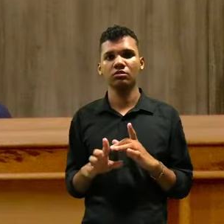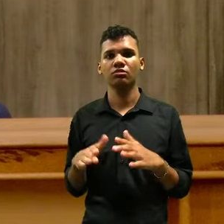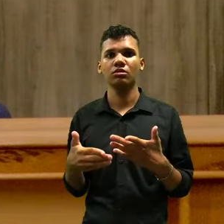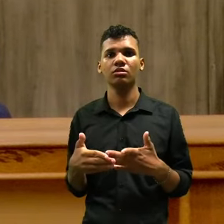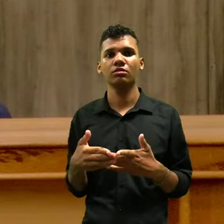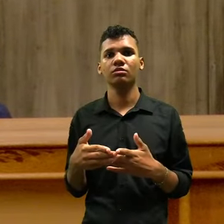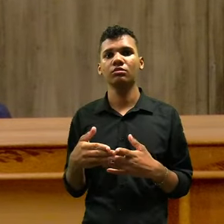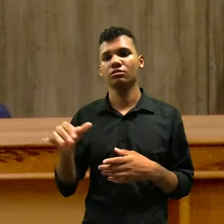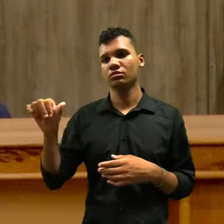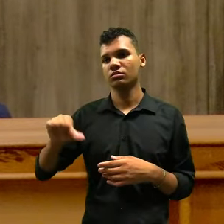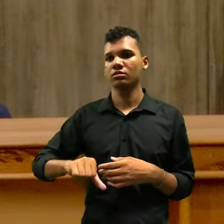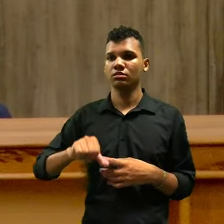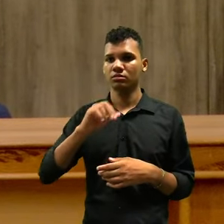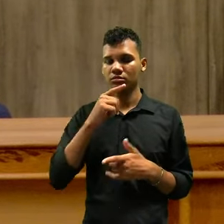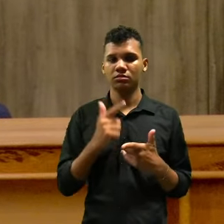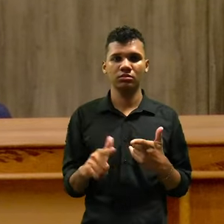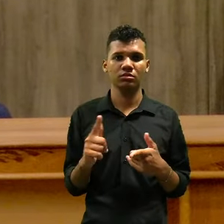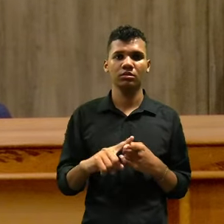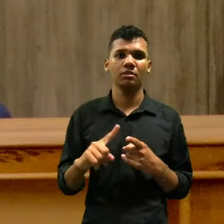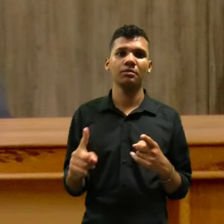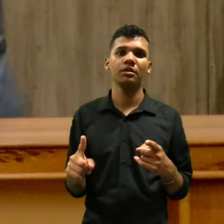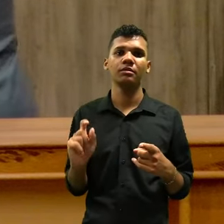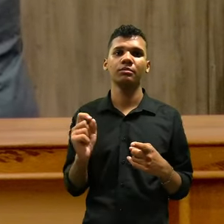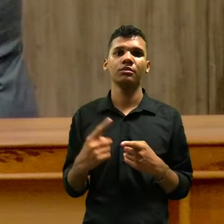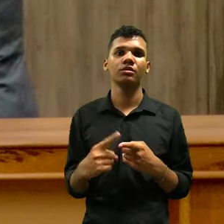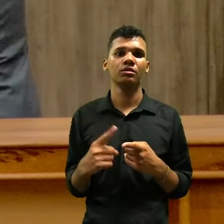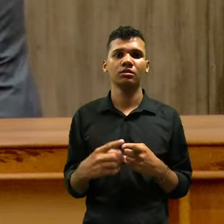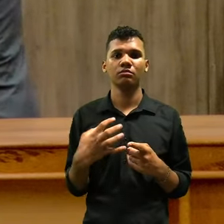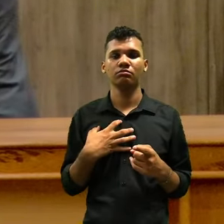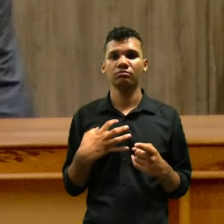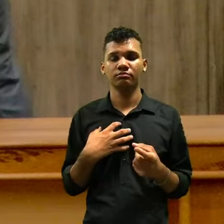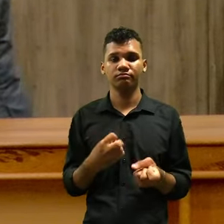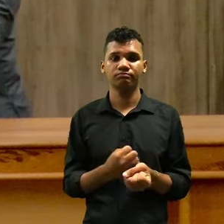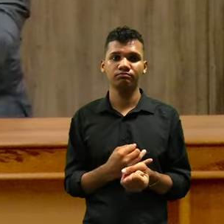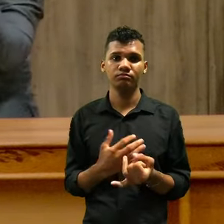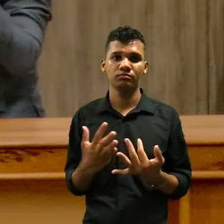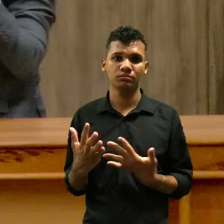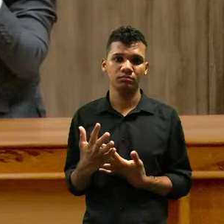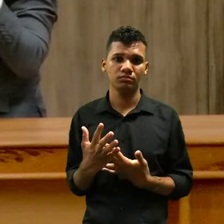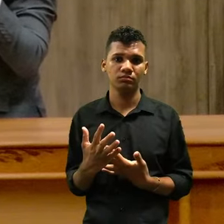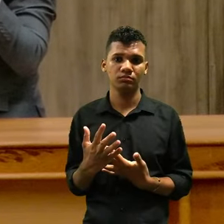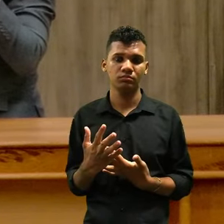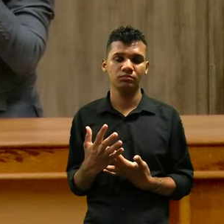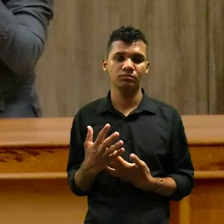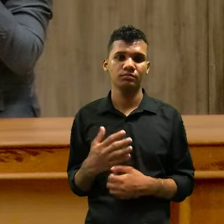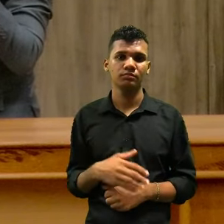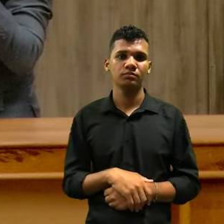aí por que ele é o emocional não olha lá por que que ele é o